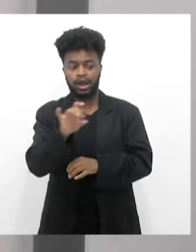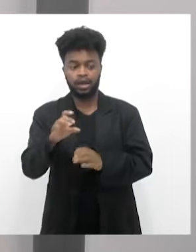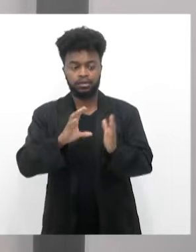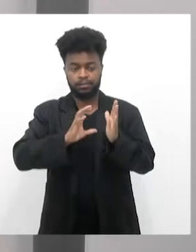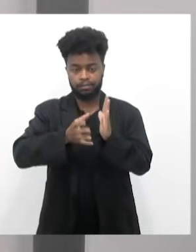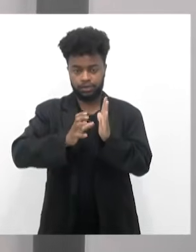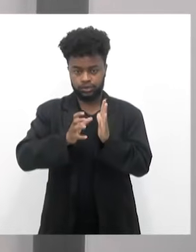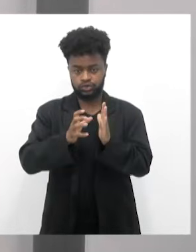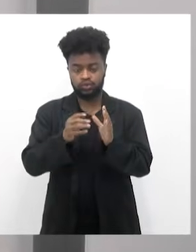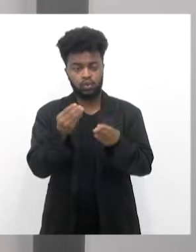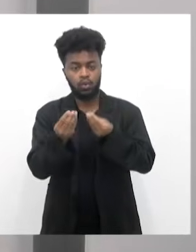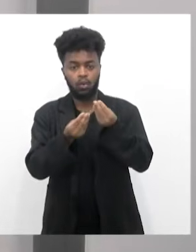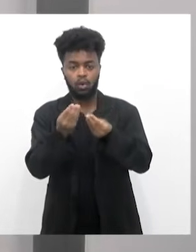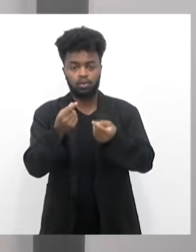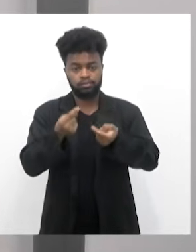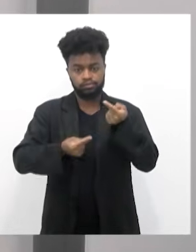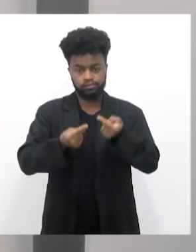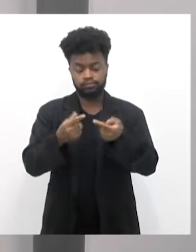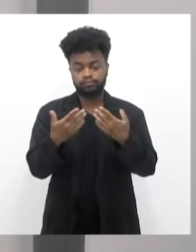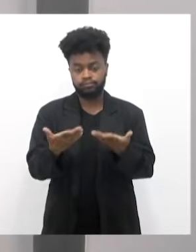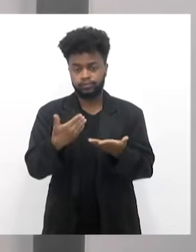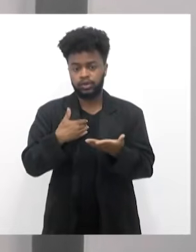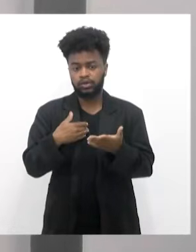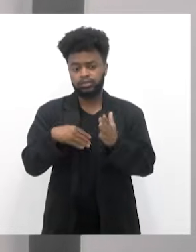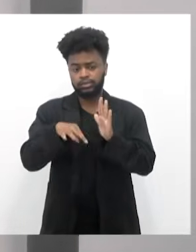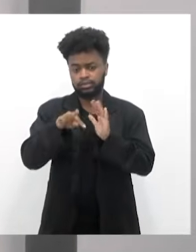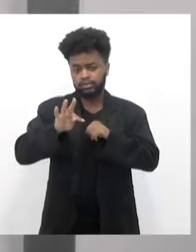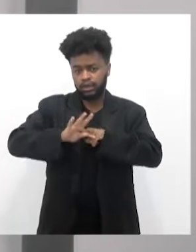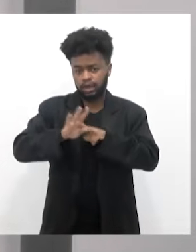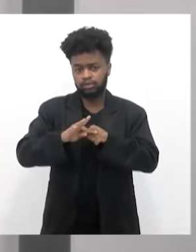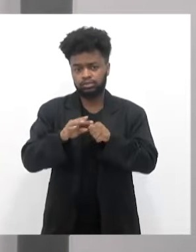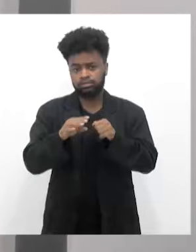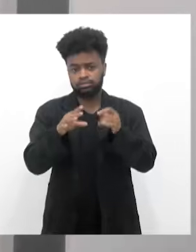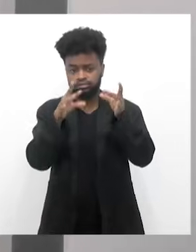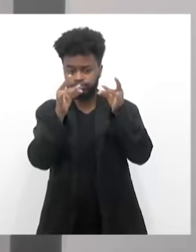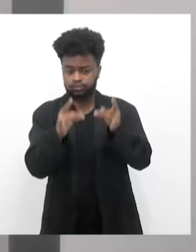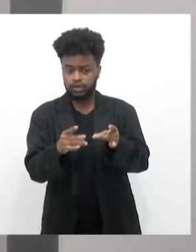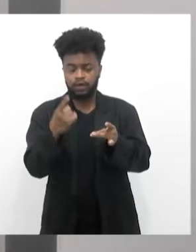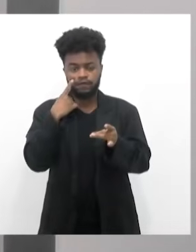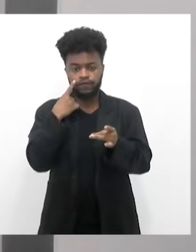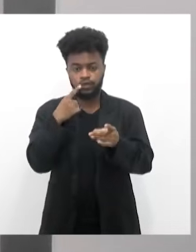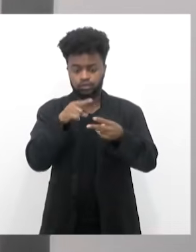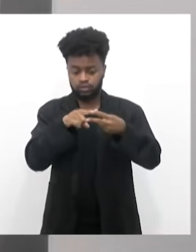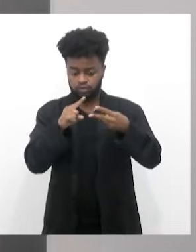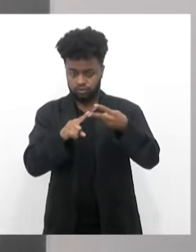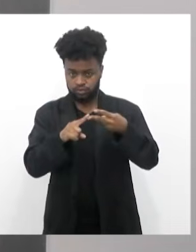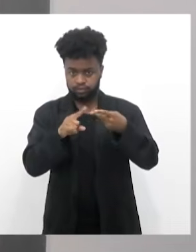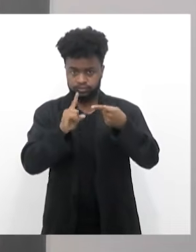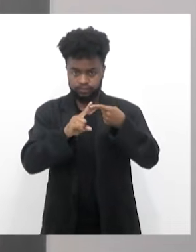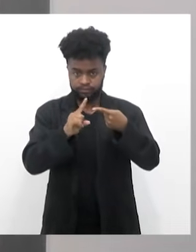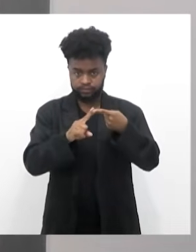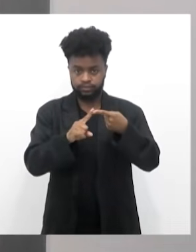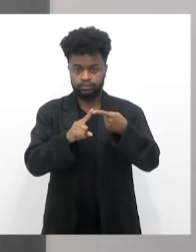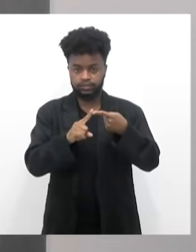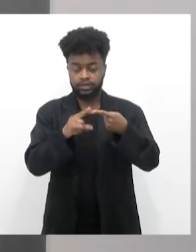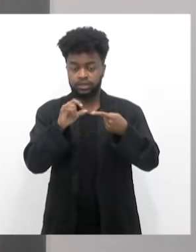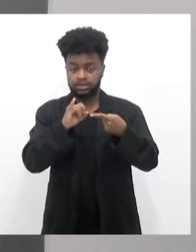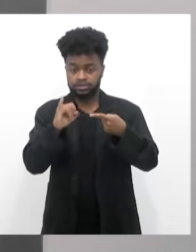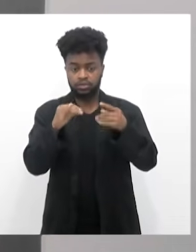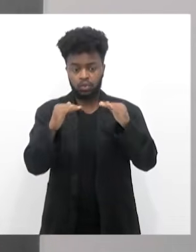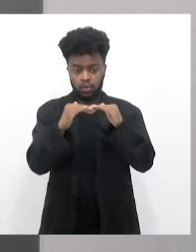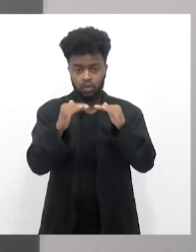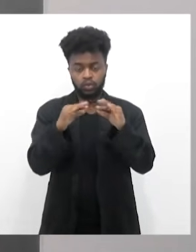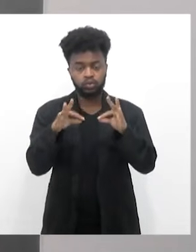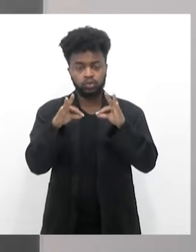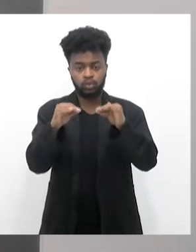E aí eu fui muito preciso e técnico, observando dois critérios. Em primeiro lugar, está pacificado nas Cortes Superiores e